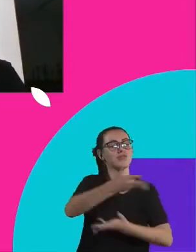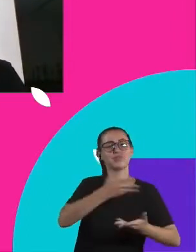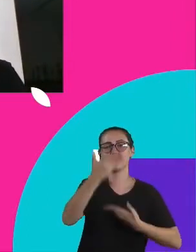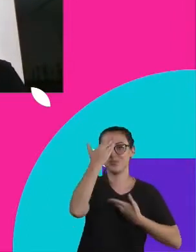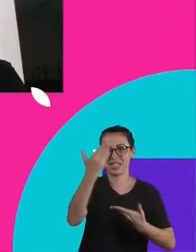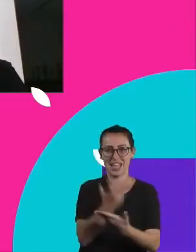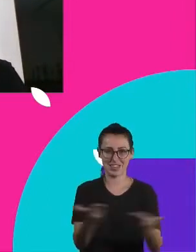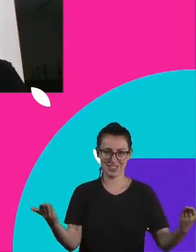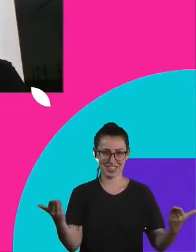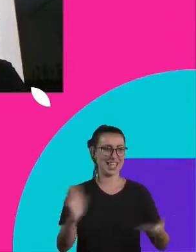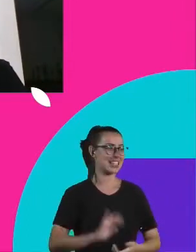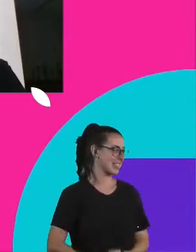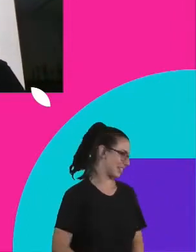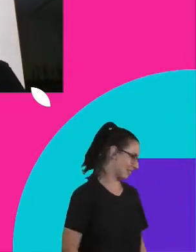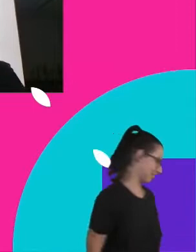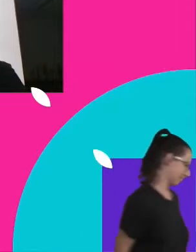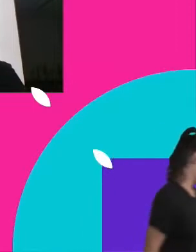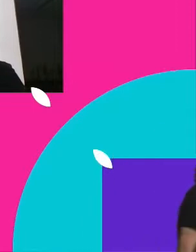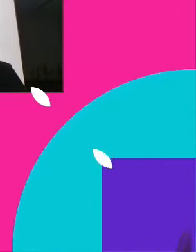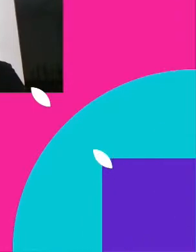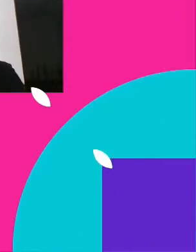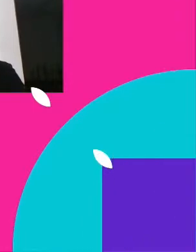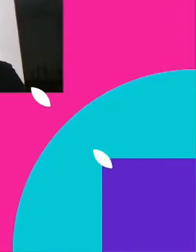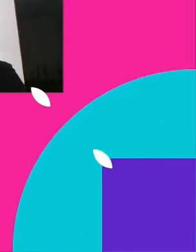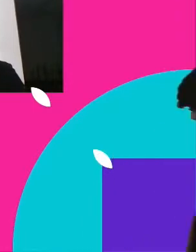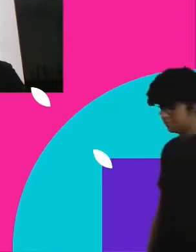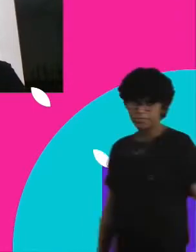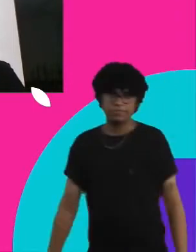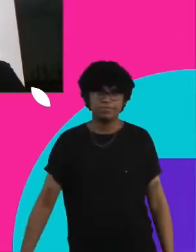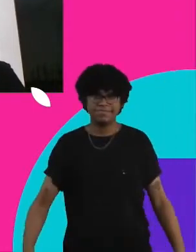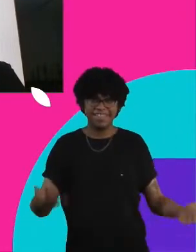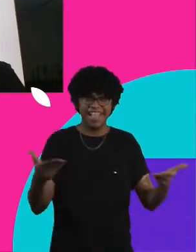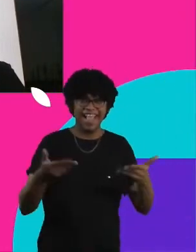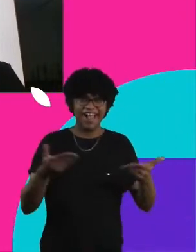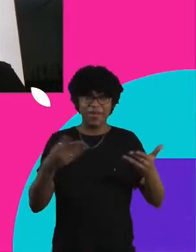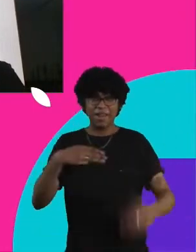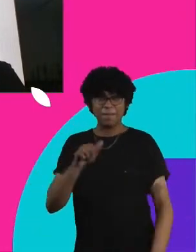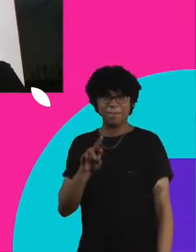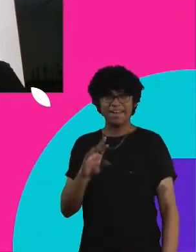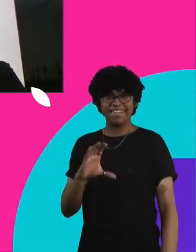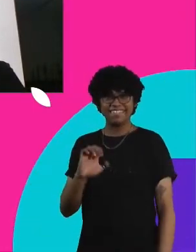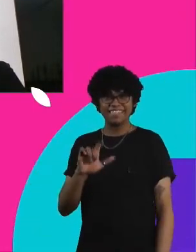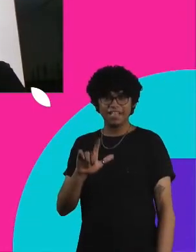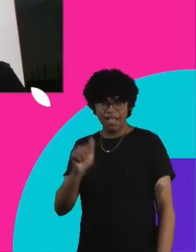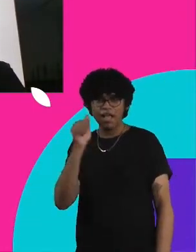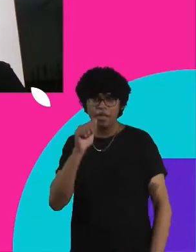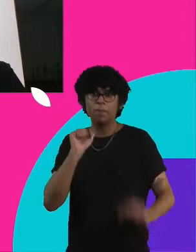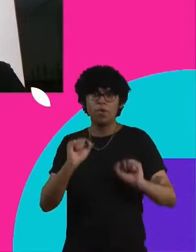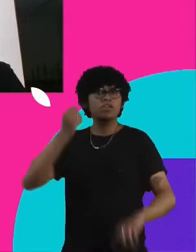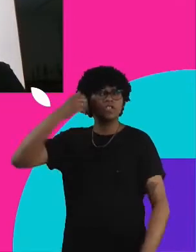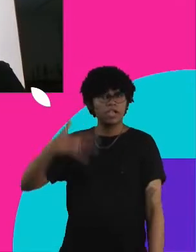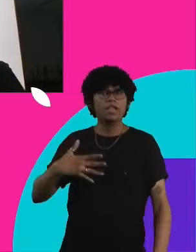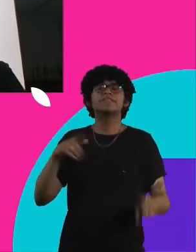Obrigado. Que delícia, que delícia. Vou passar a palavra para a Marcela, então. A Marcela se apresenta, se audiodescrevendo e também conta